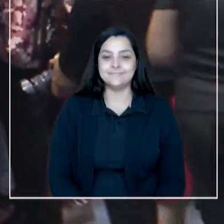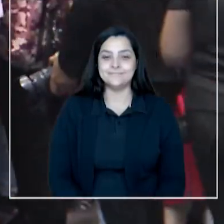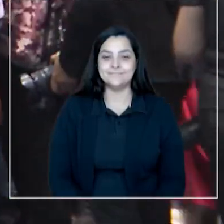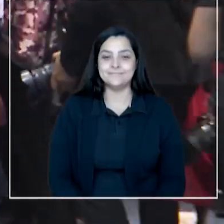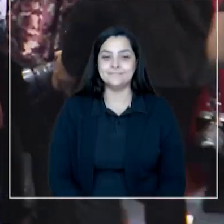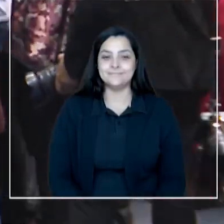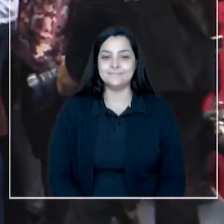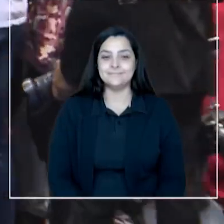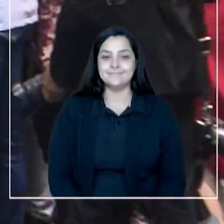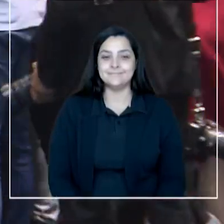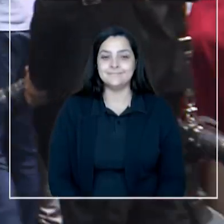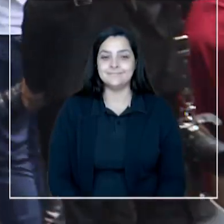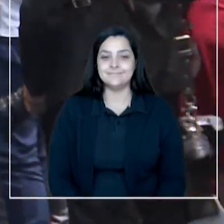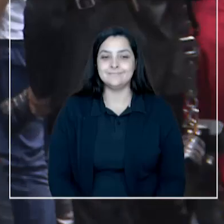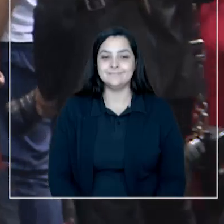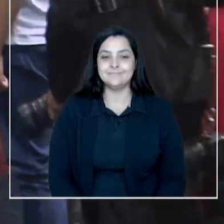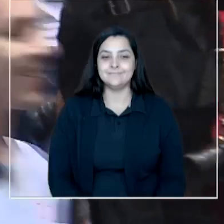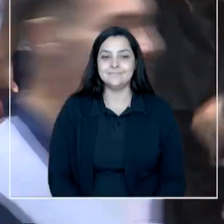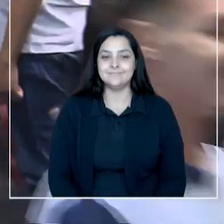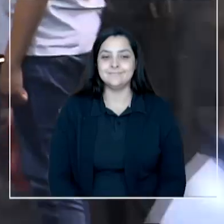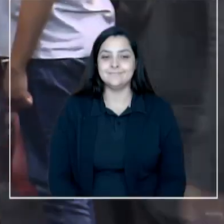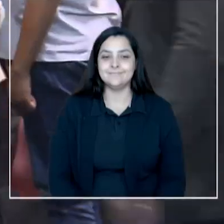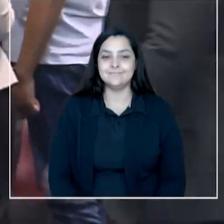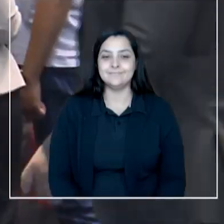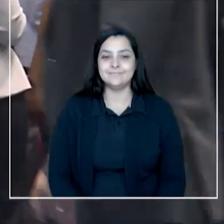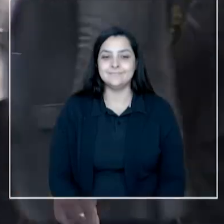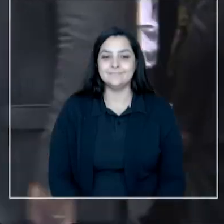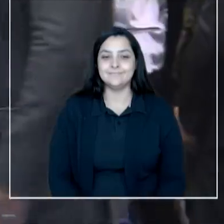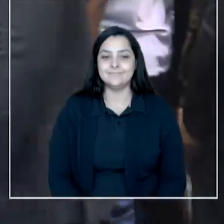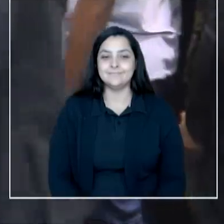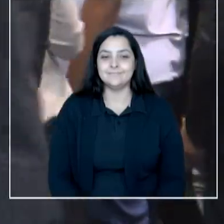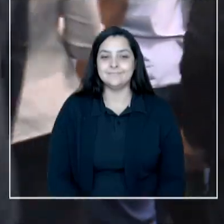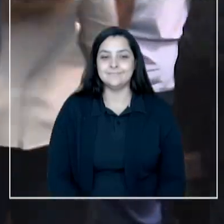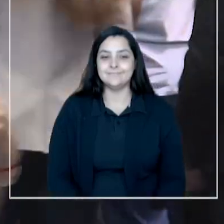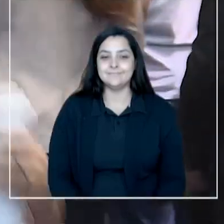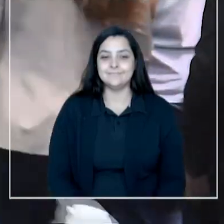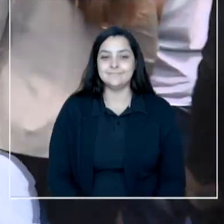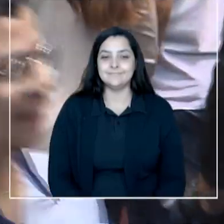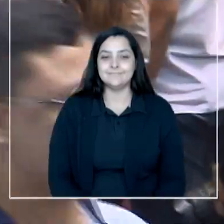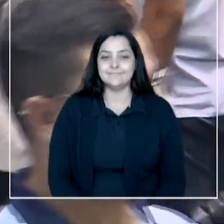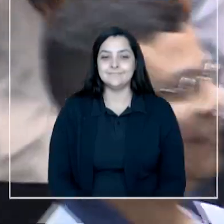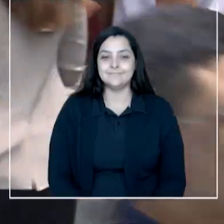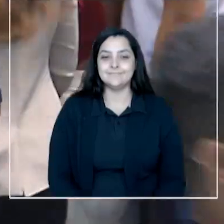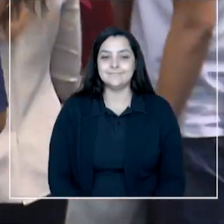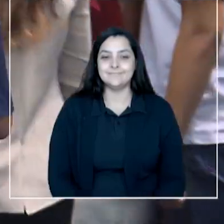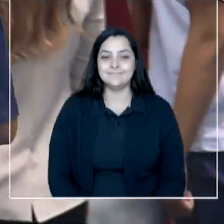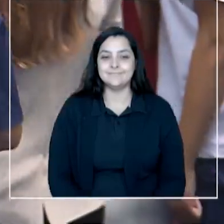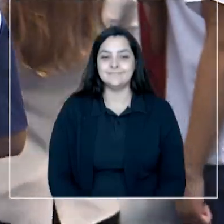Vamos quebrar a mesa. Eita, só um pouco. Vamos quebrar a mesa, meu Deus do céu.